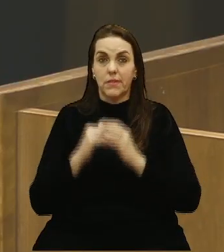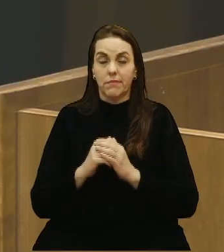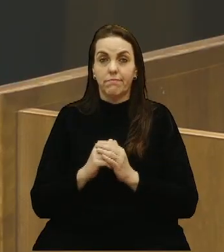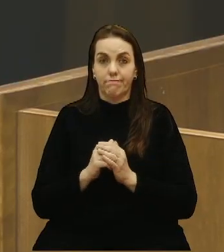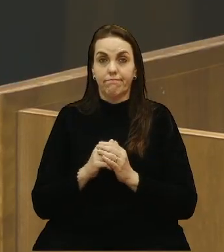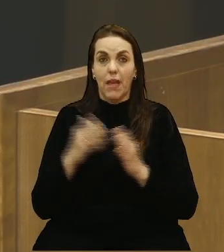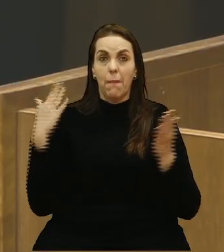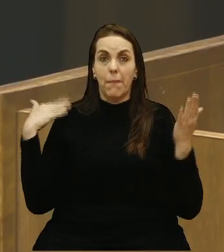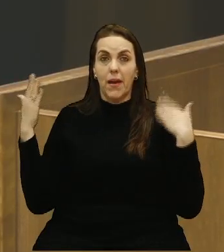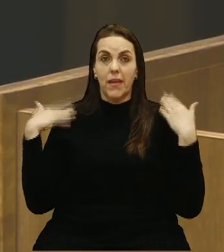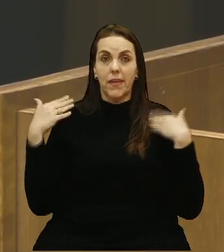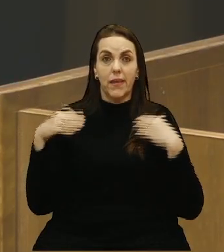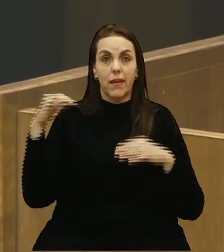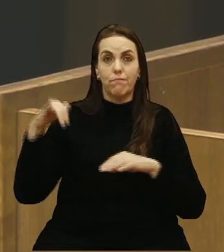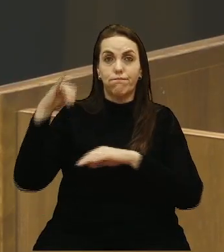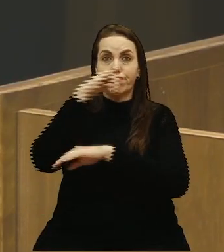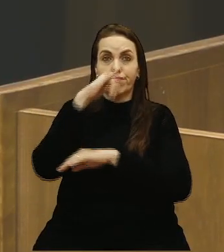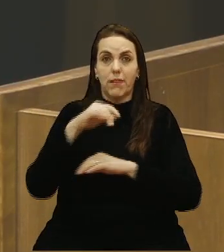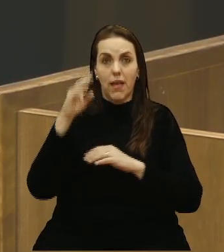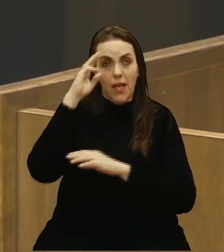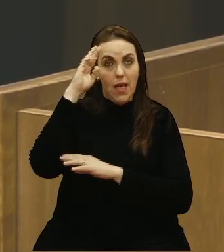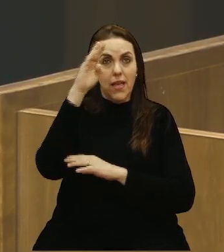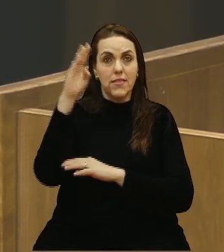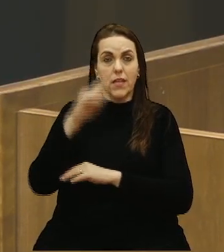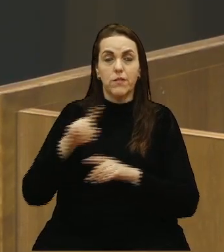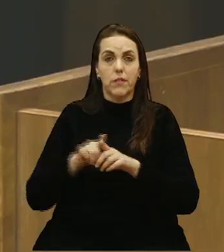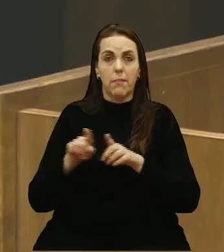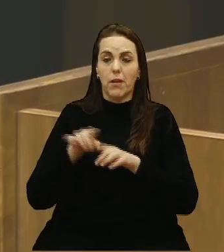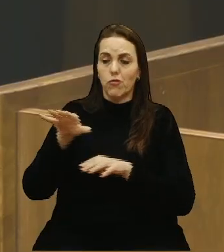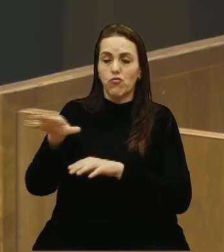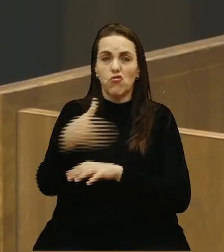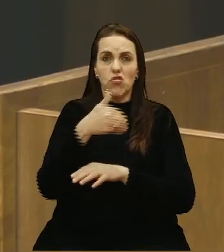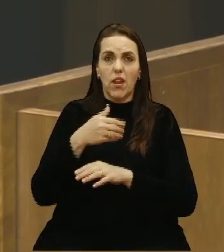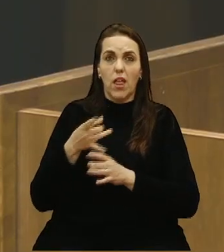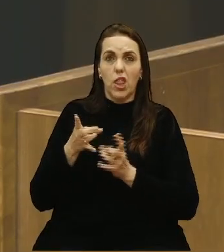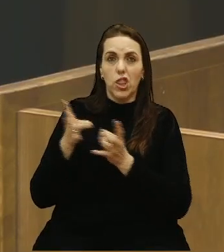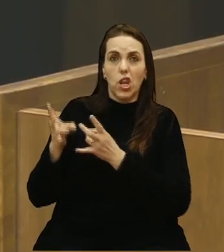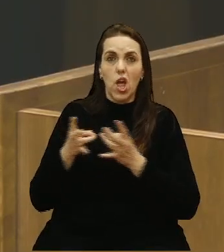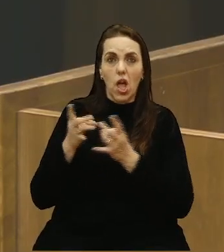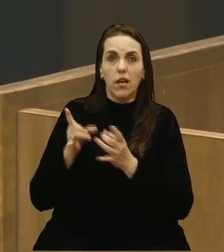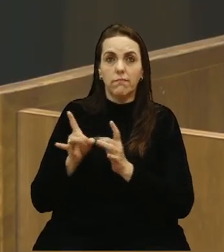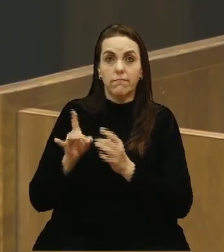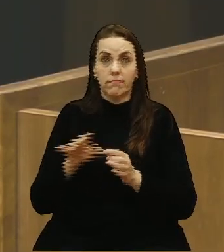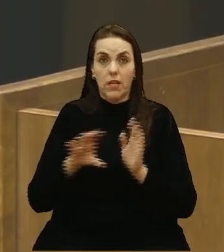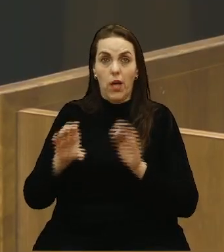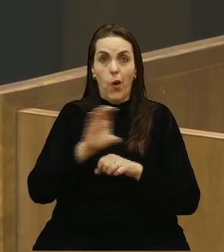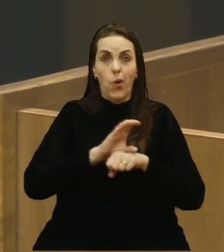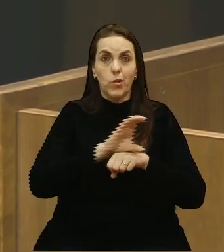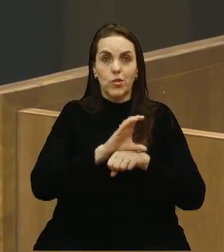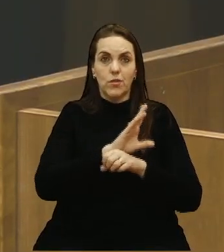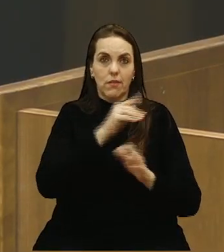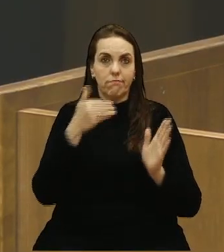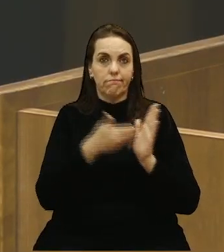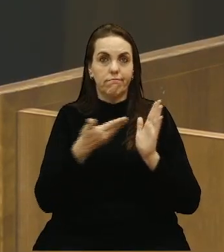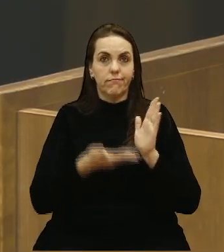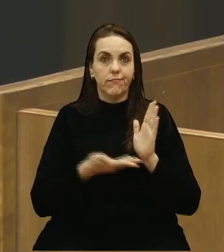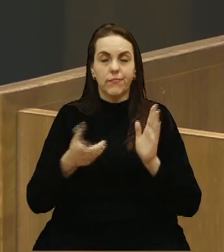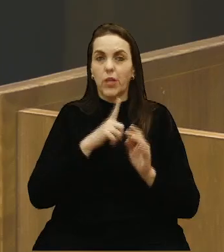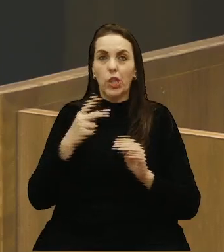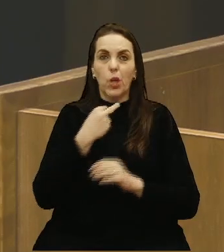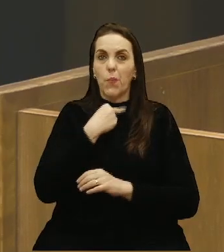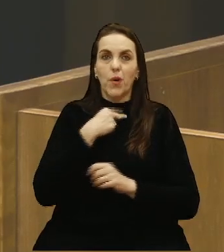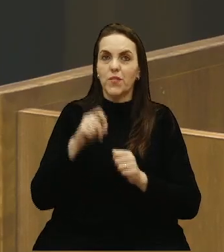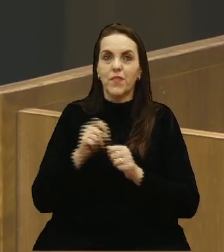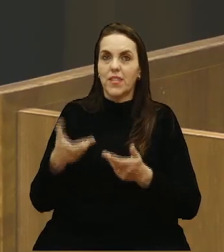Aeronáutica e Exército, e tirar aqueles narcotraficantes que estão lá de lá, porque isso está na nossa Constituição. Não poderia ser feito isso. Não pode existir um